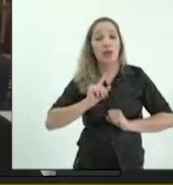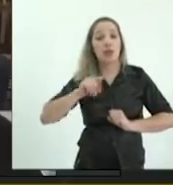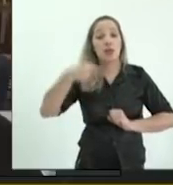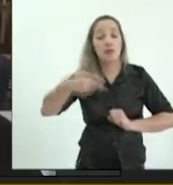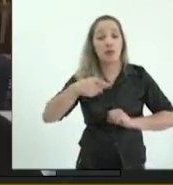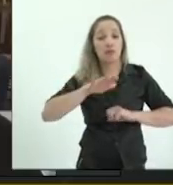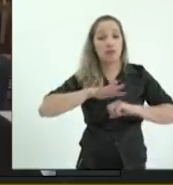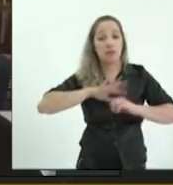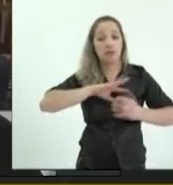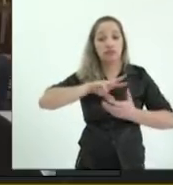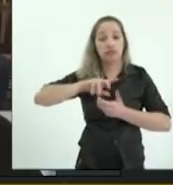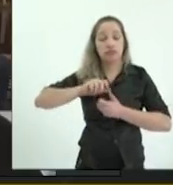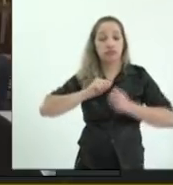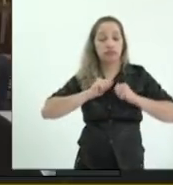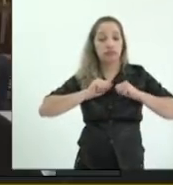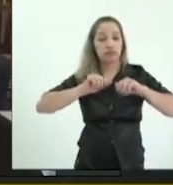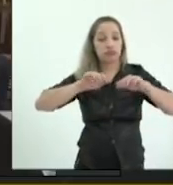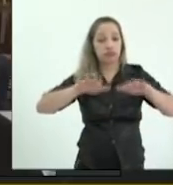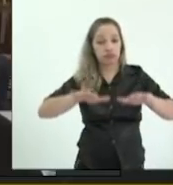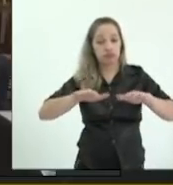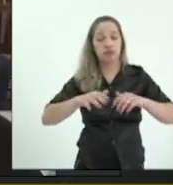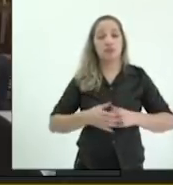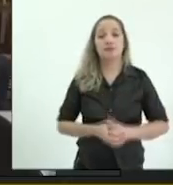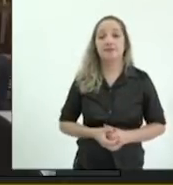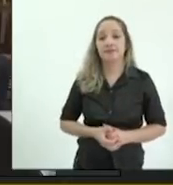voos entre a Latam e a Azul, né?